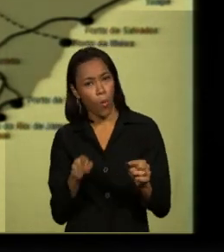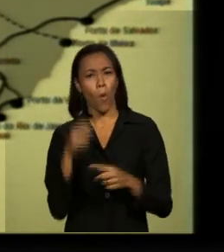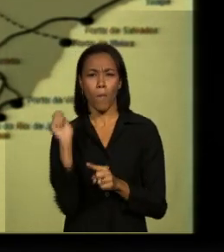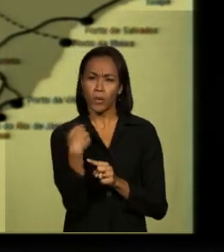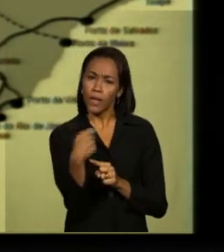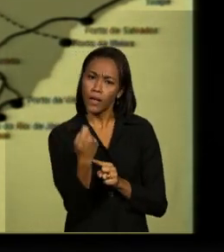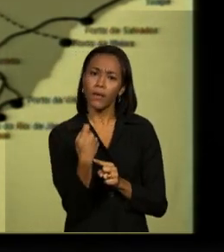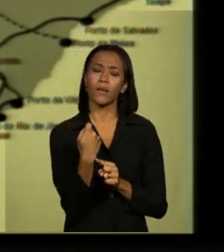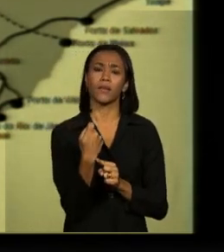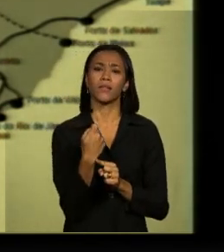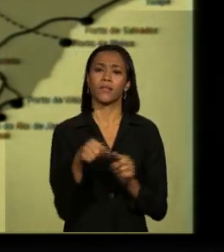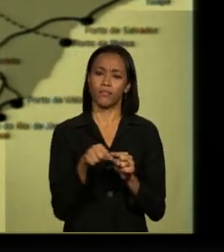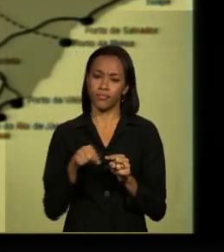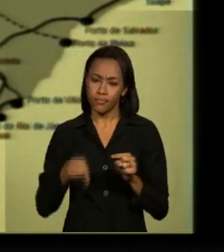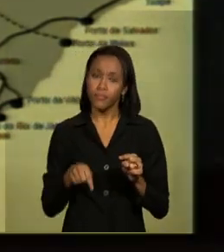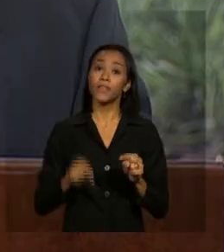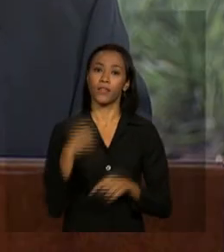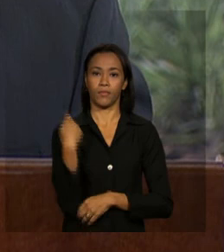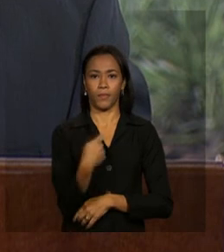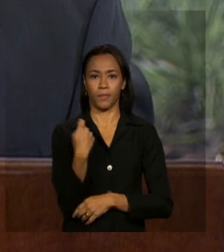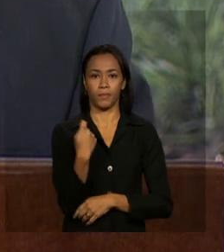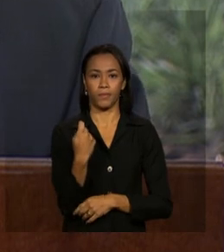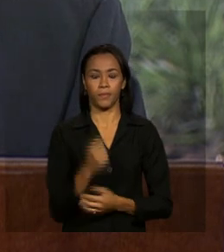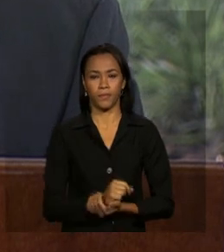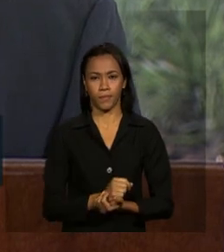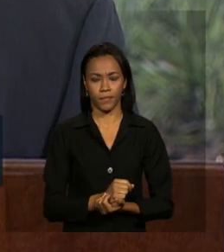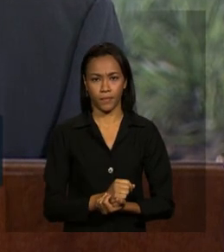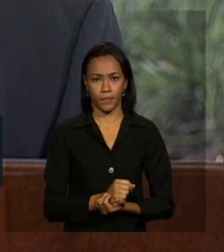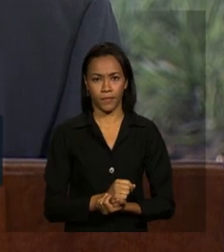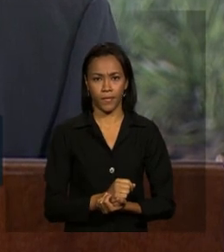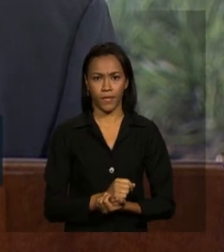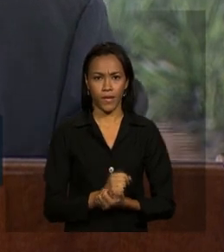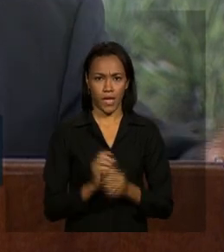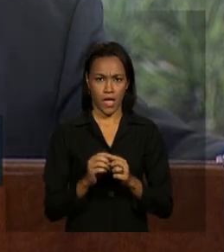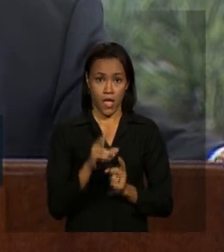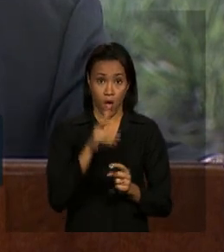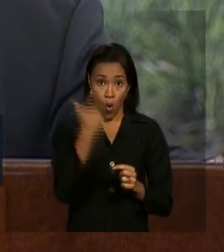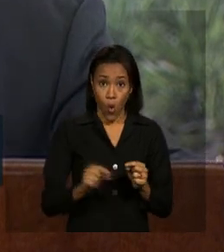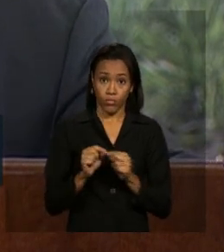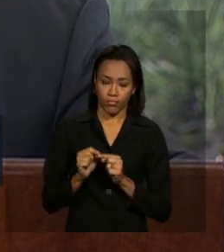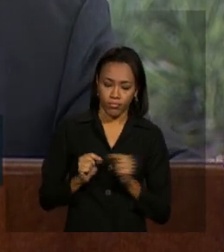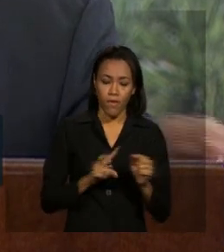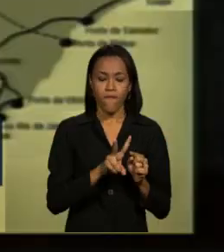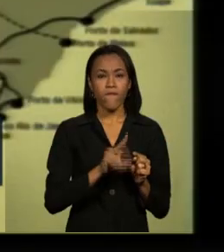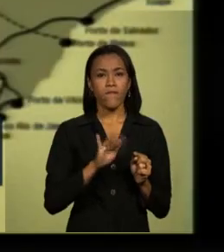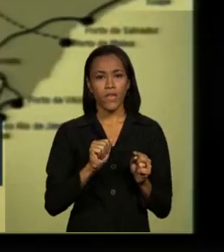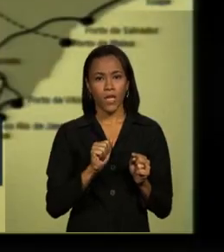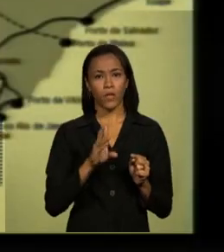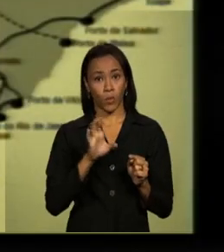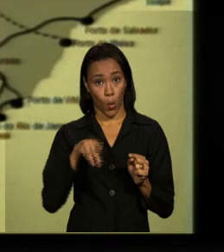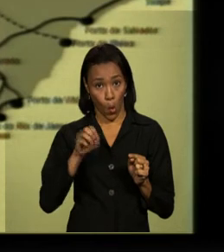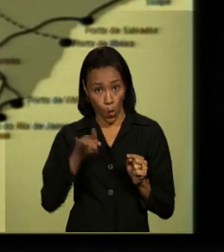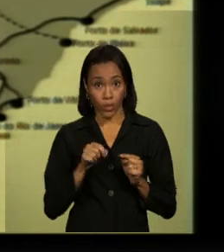Alegre o Rio Grande do Sul e o trecho entre Vila do Conde e